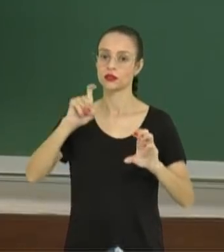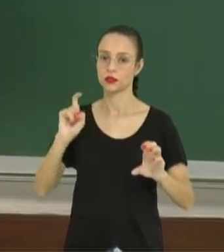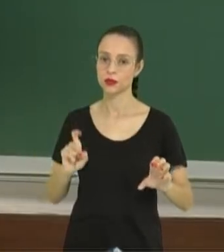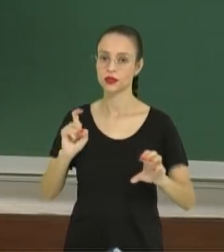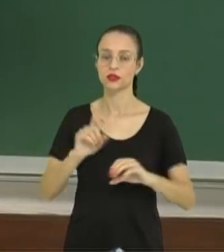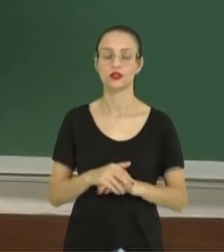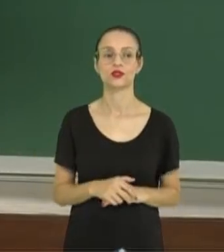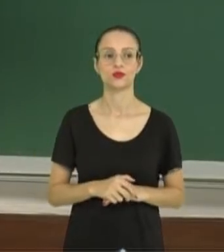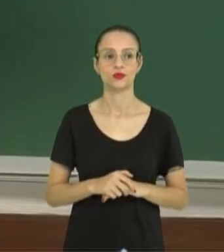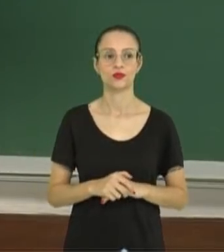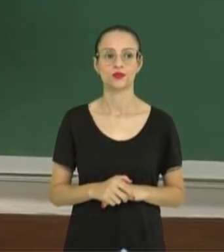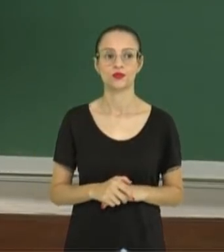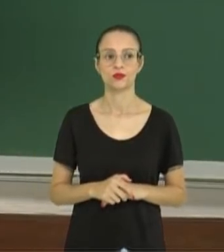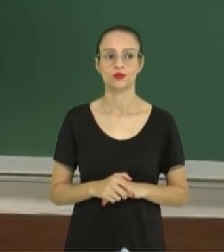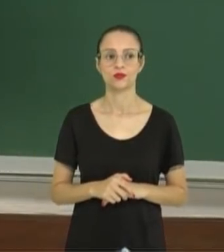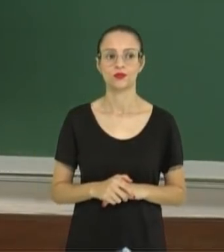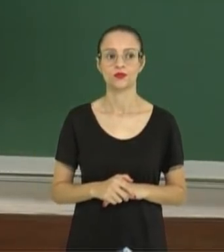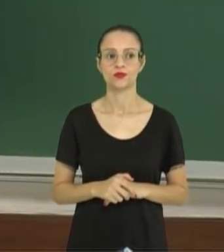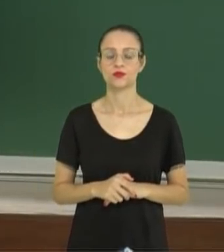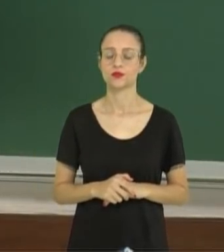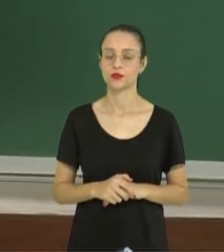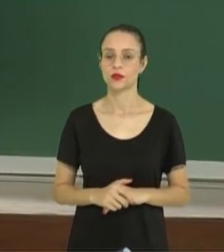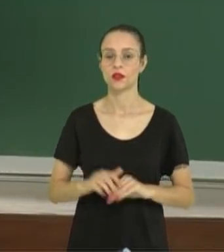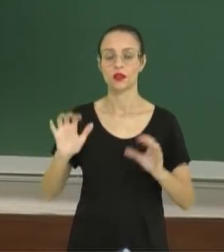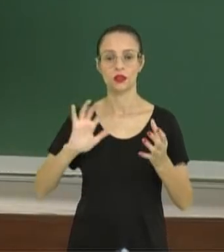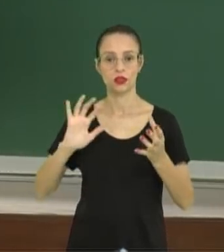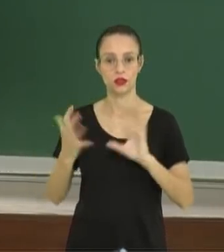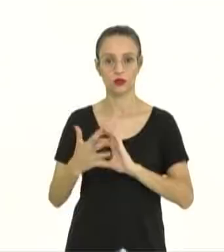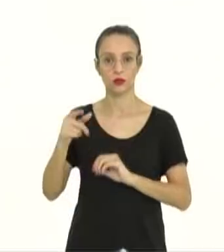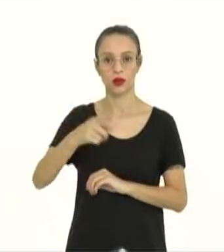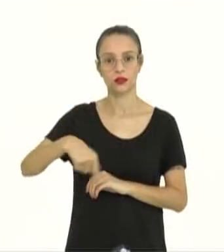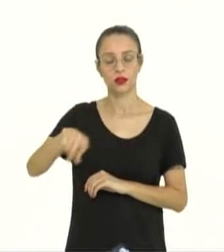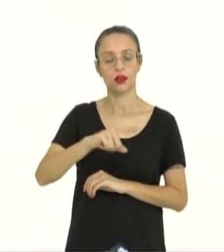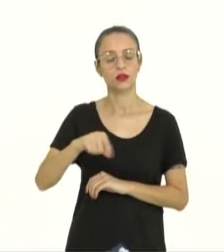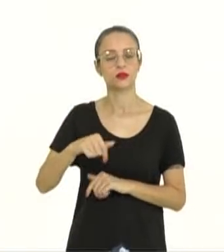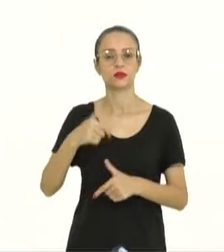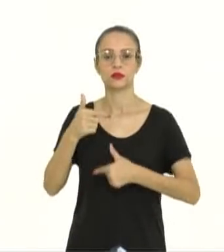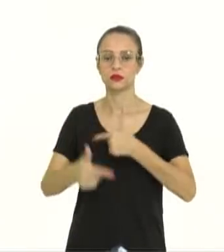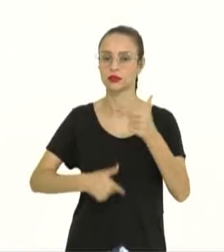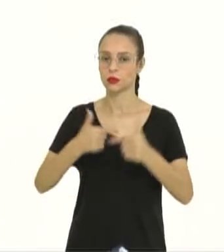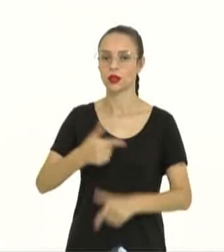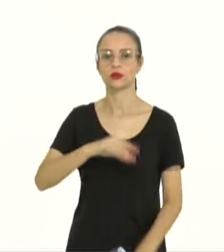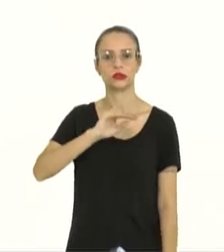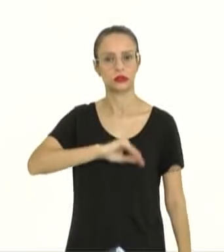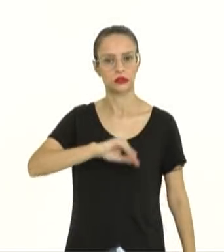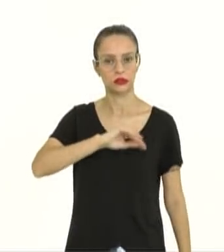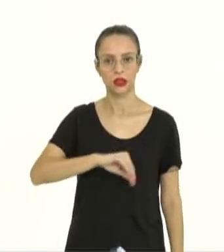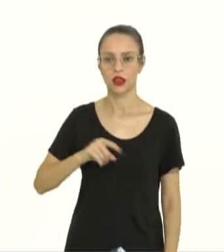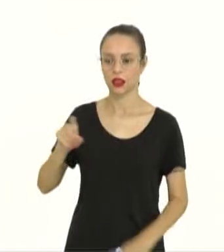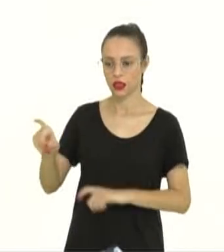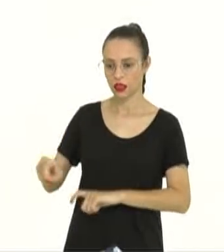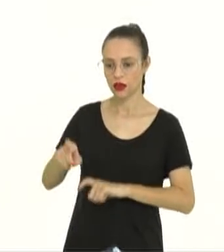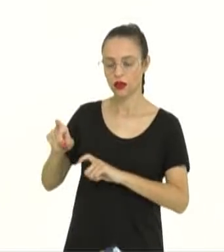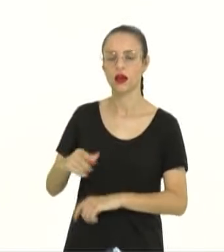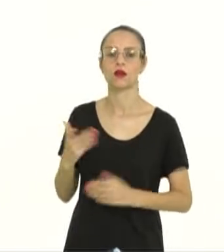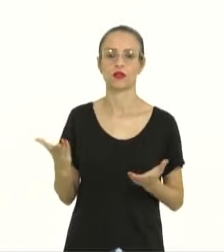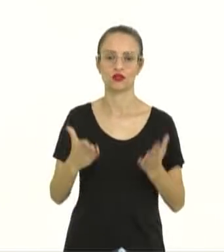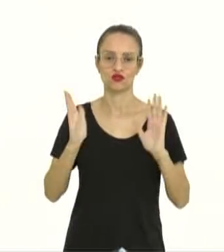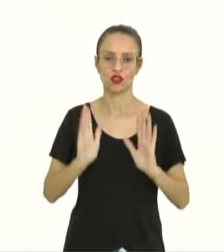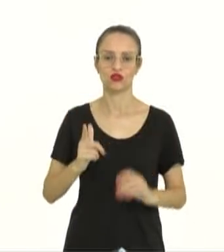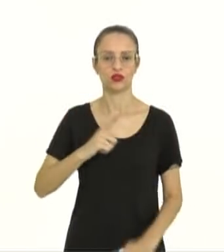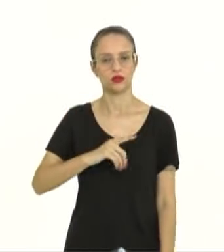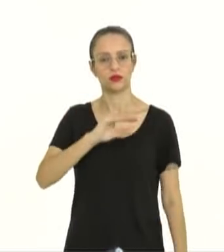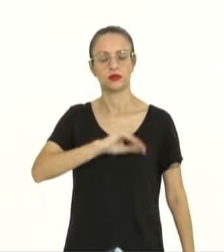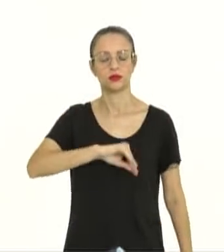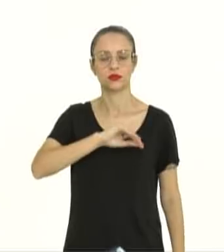dos senhores feudais. A transformação desses camponeses em trabalhadores assalariados, a moeda já tinha um